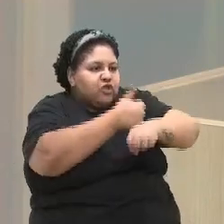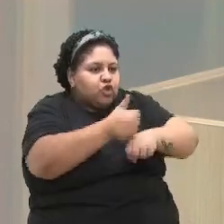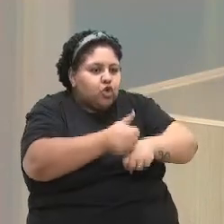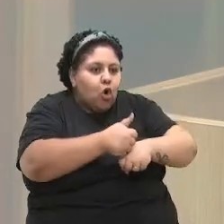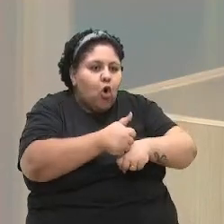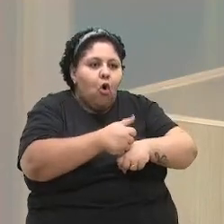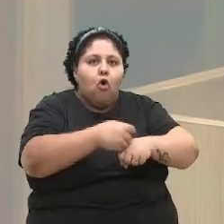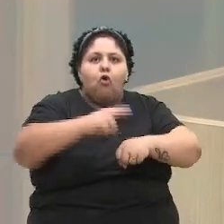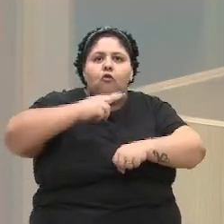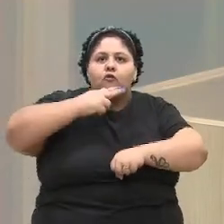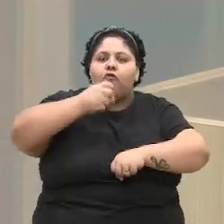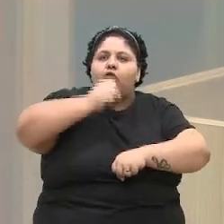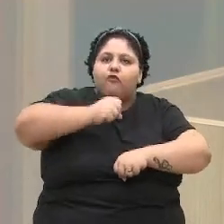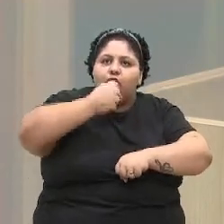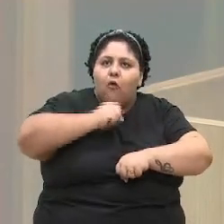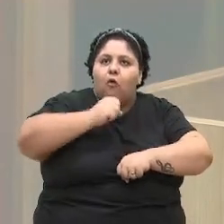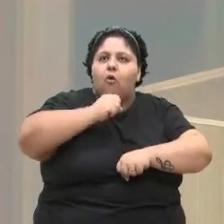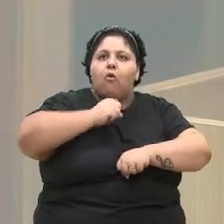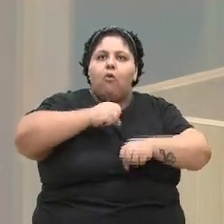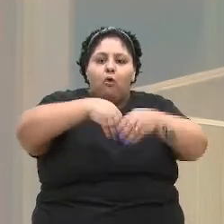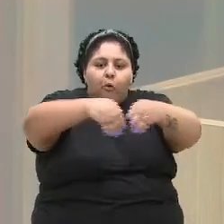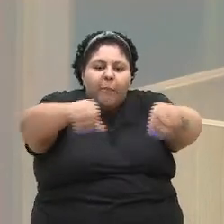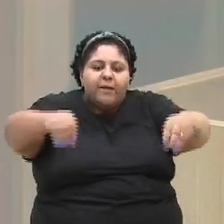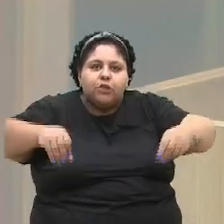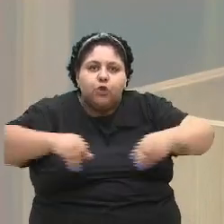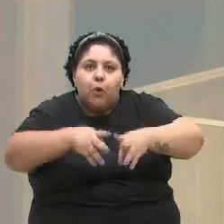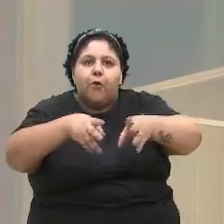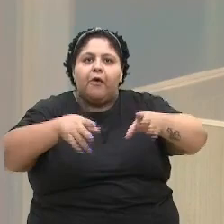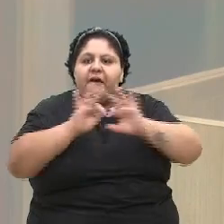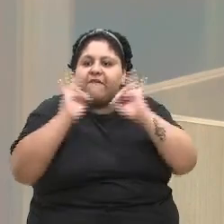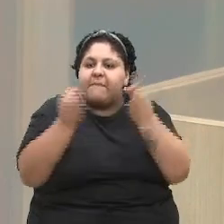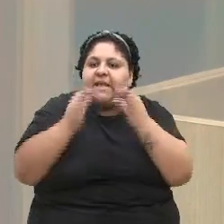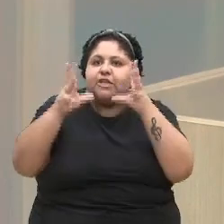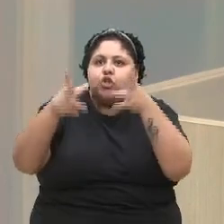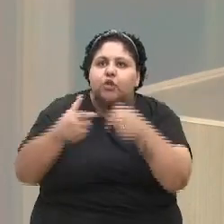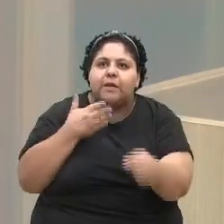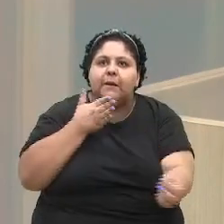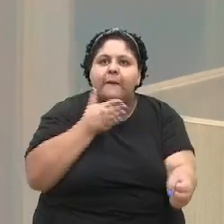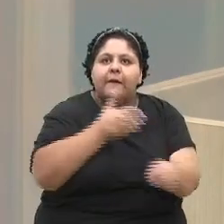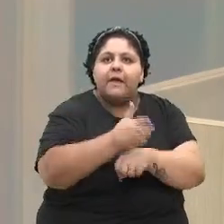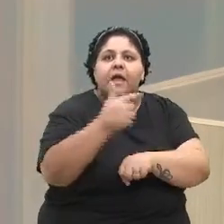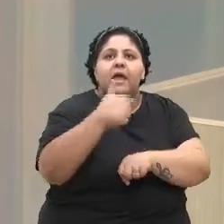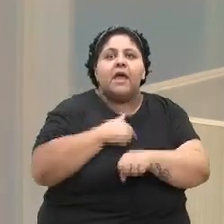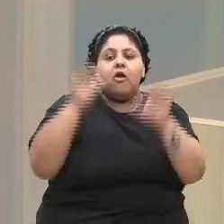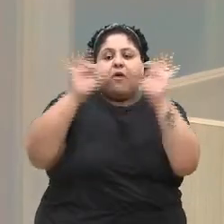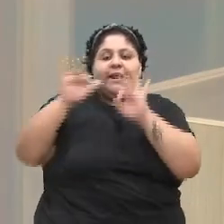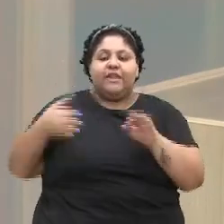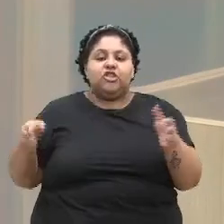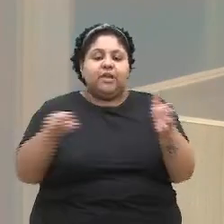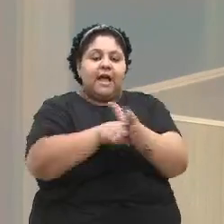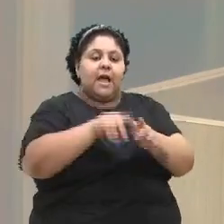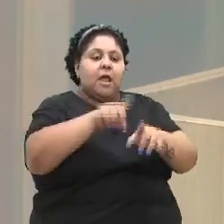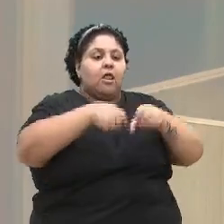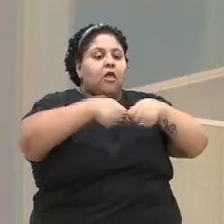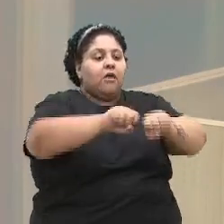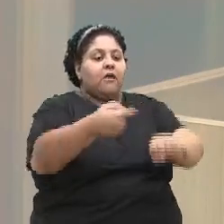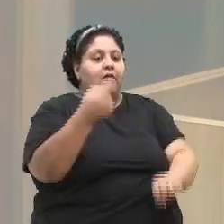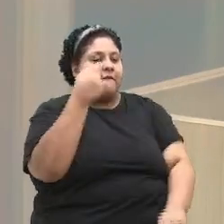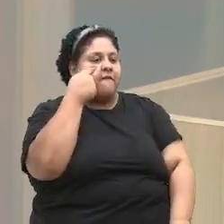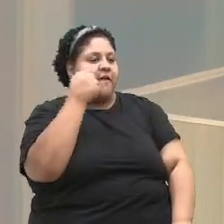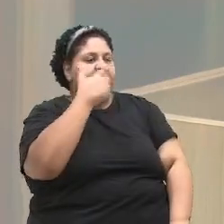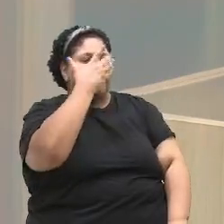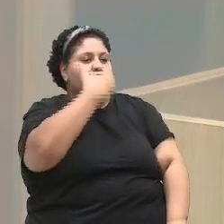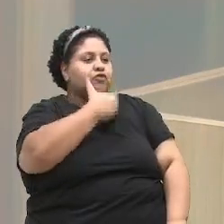pai plantou porque eu t plantando porque eu tenho alegria de chegar no mercado e ver minhas frutas ali o